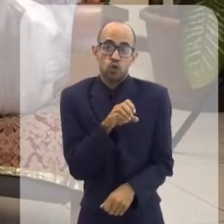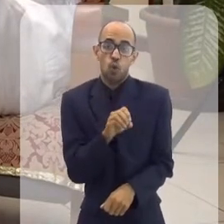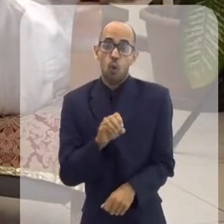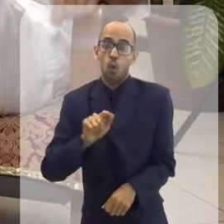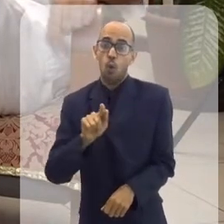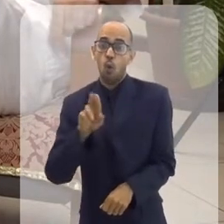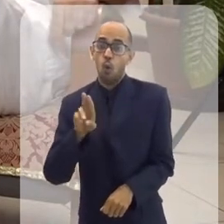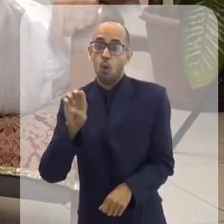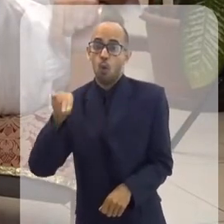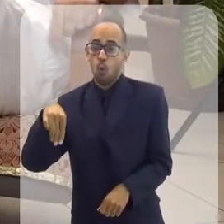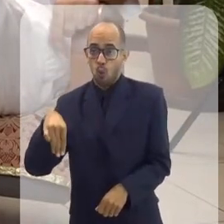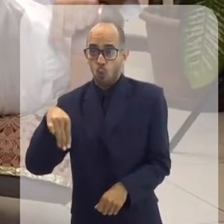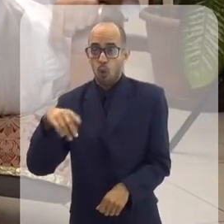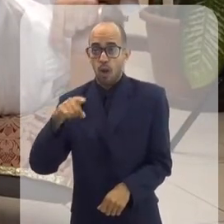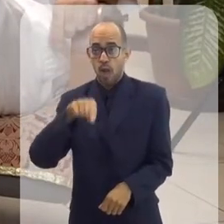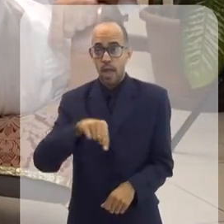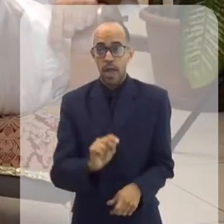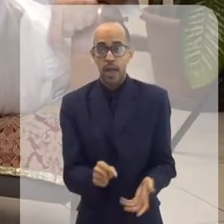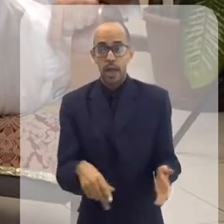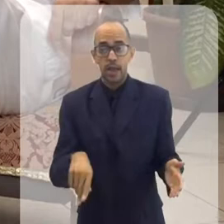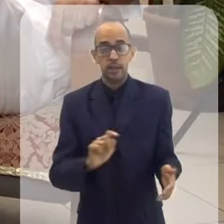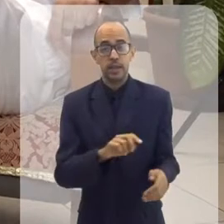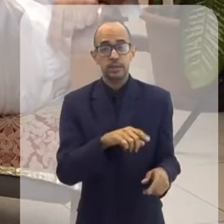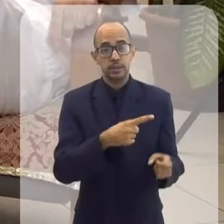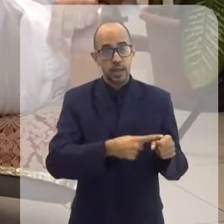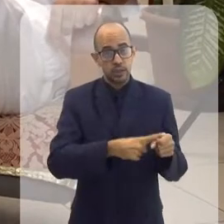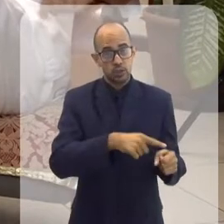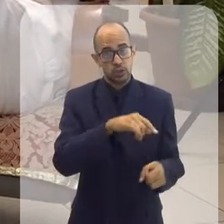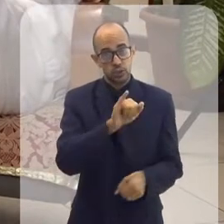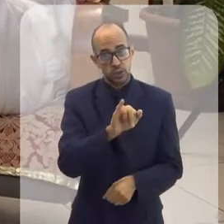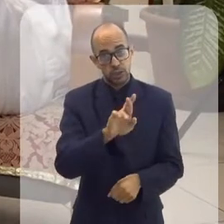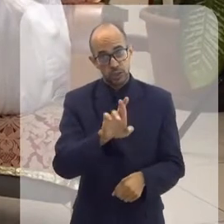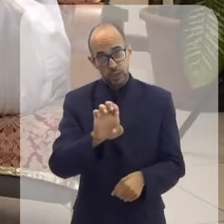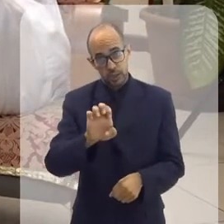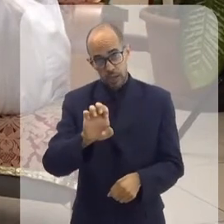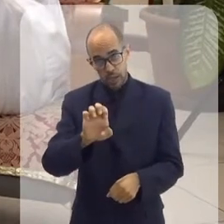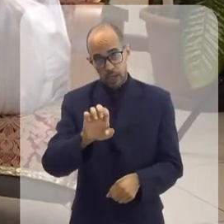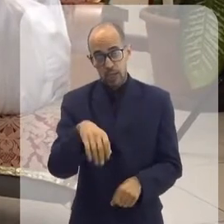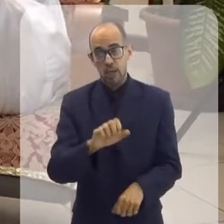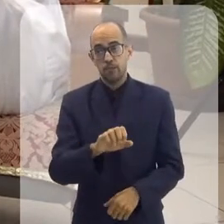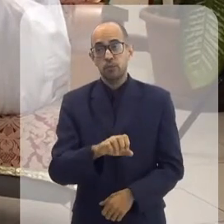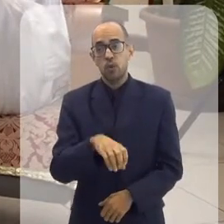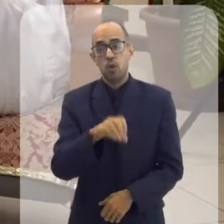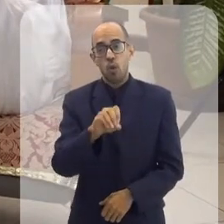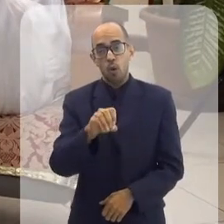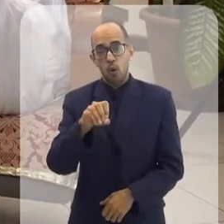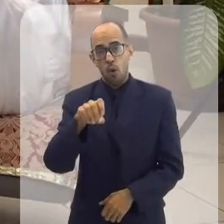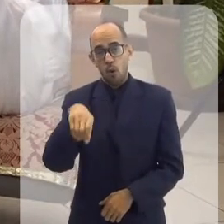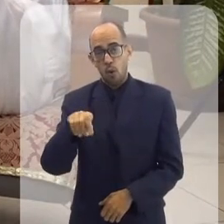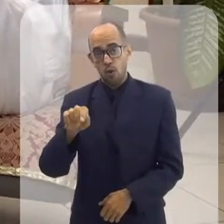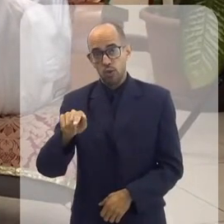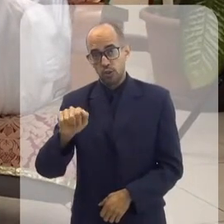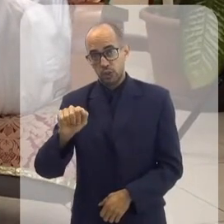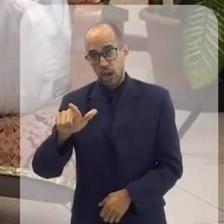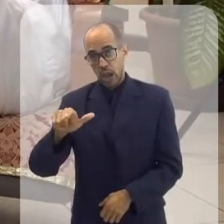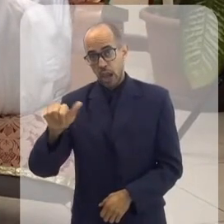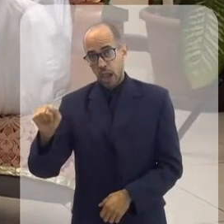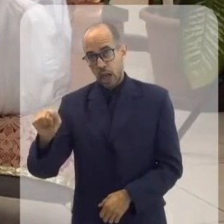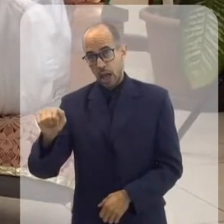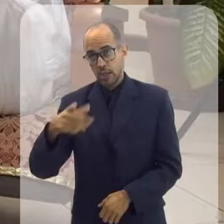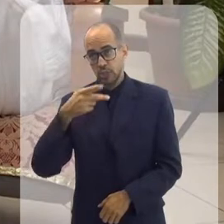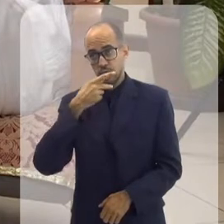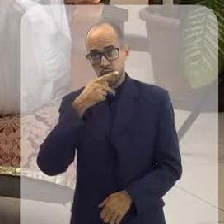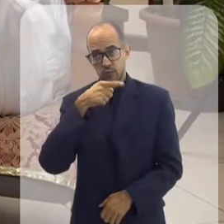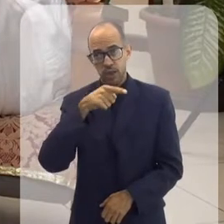gente fala de Ogum da divindade que vende da cidade de ir e quando a gente fala de Ubatã a falar a gente está